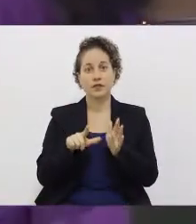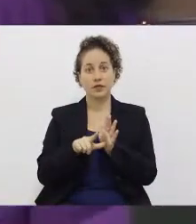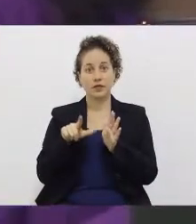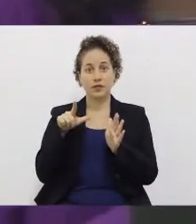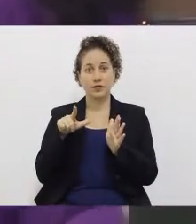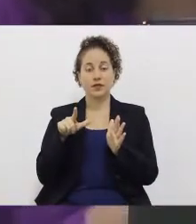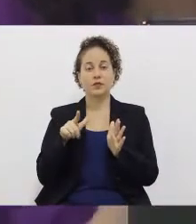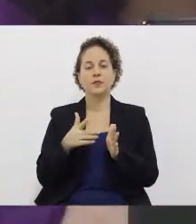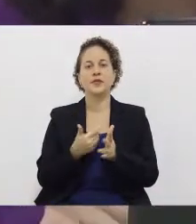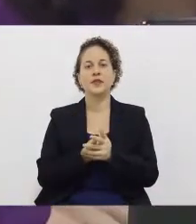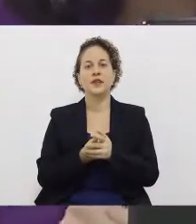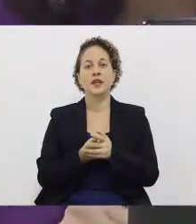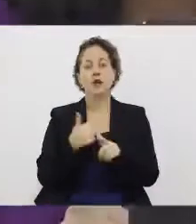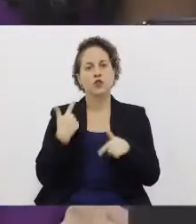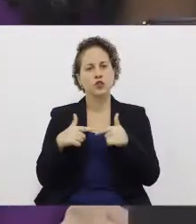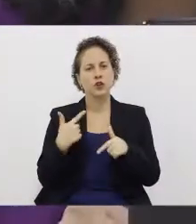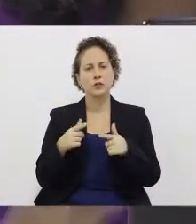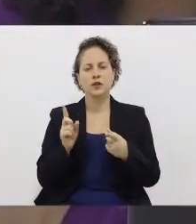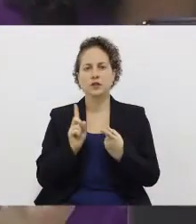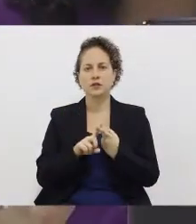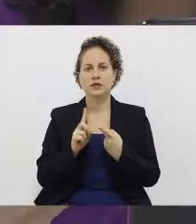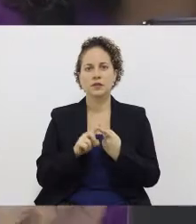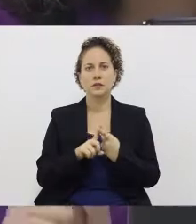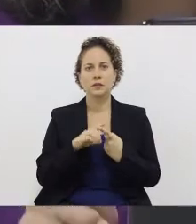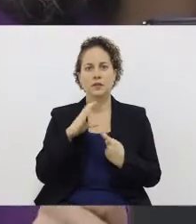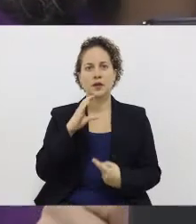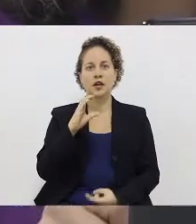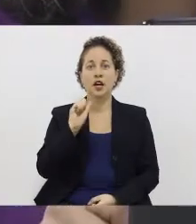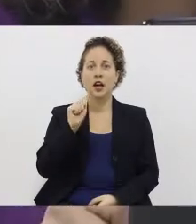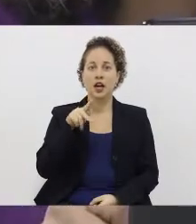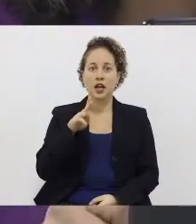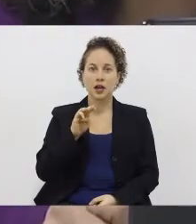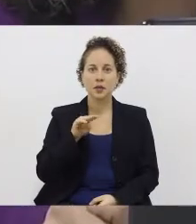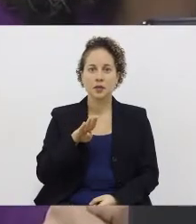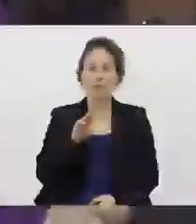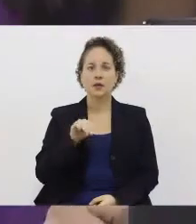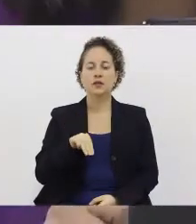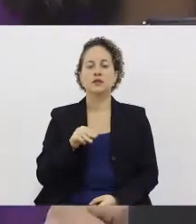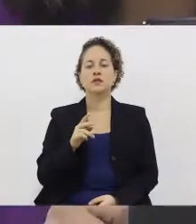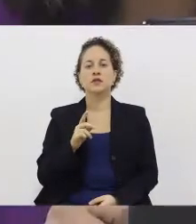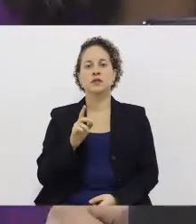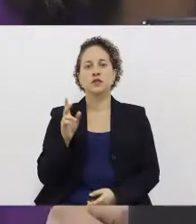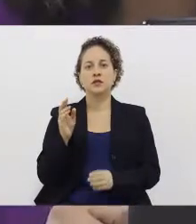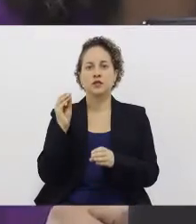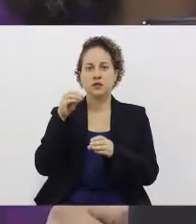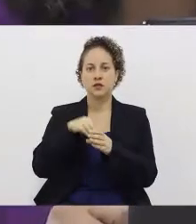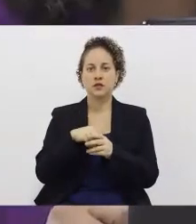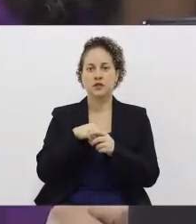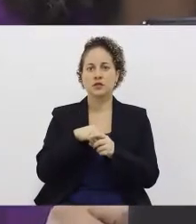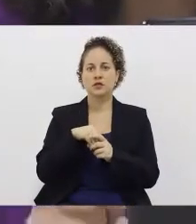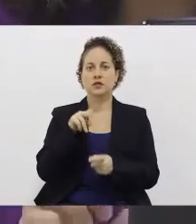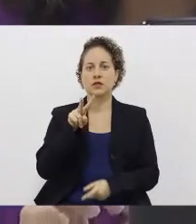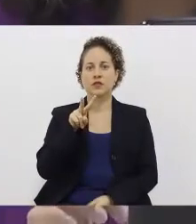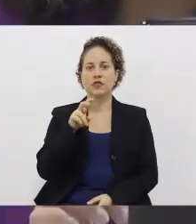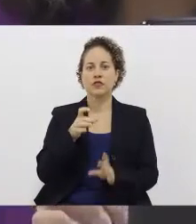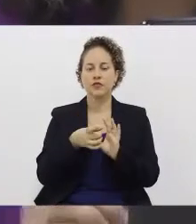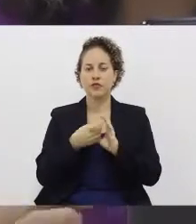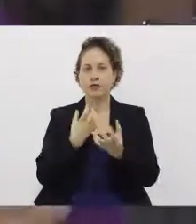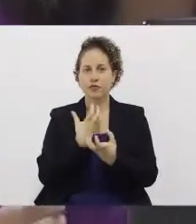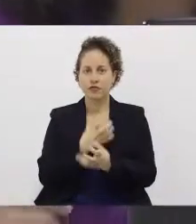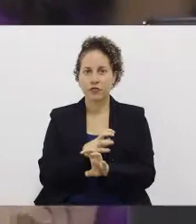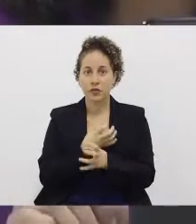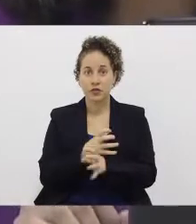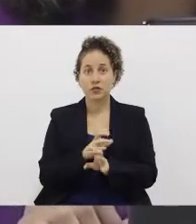seja, que vem antes, os trabalhadores passam o Kanban e o recipiente vazio para aquela estação. O